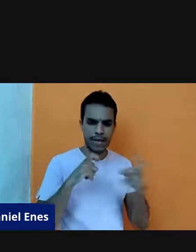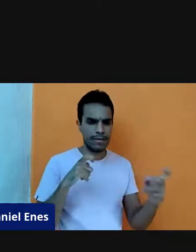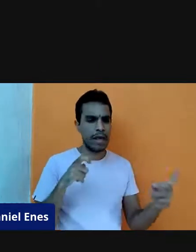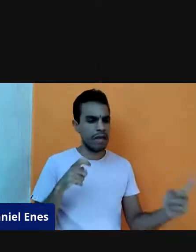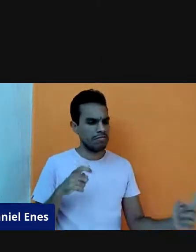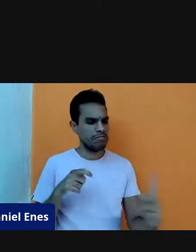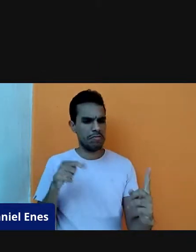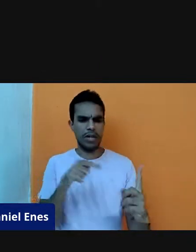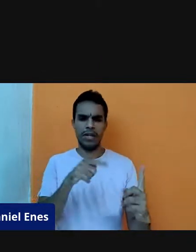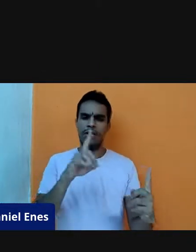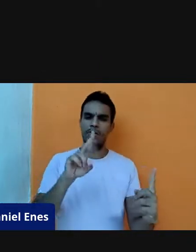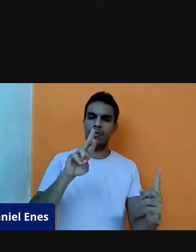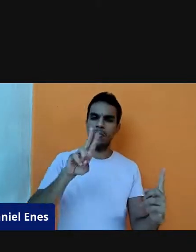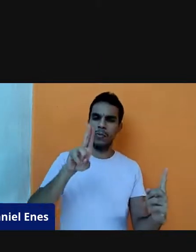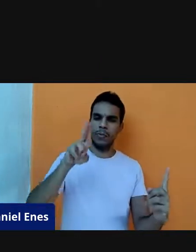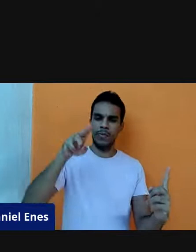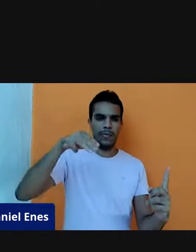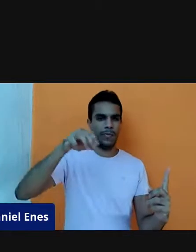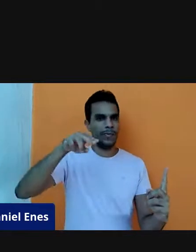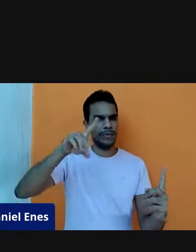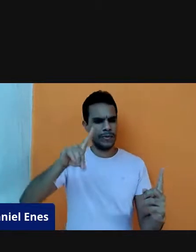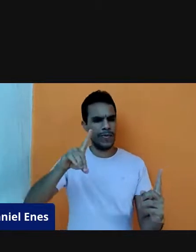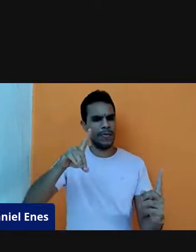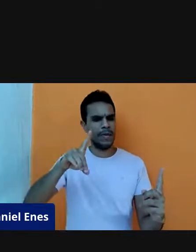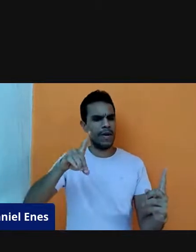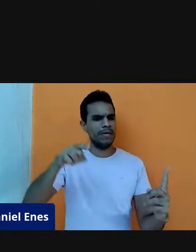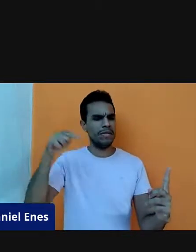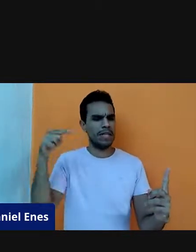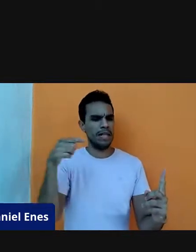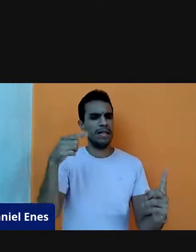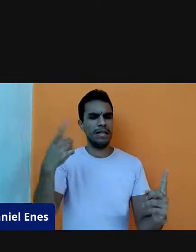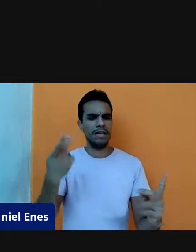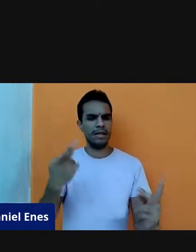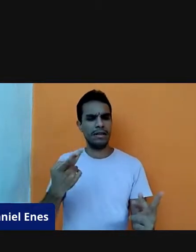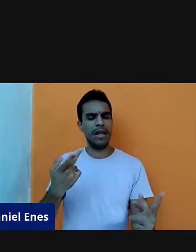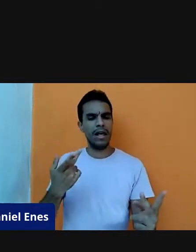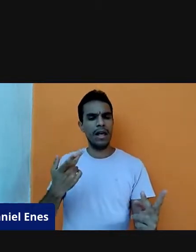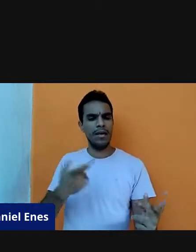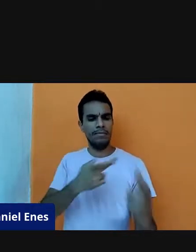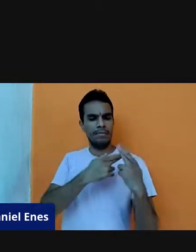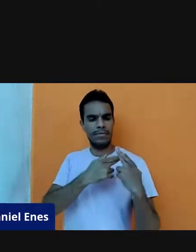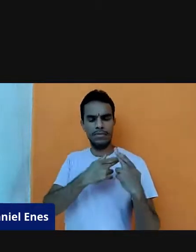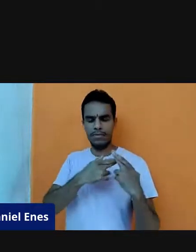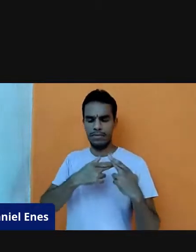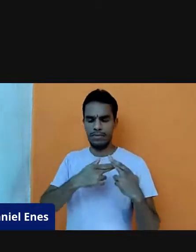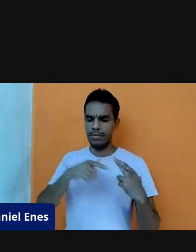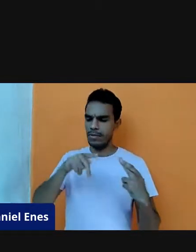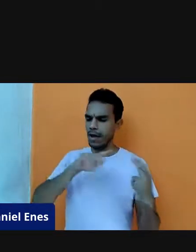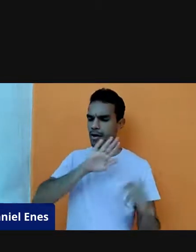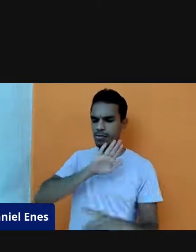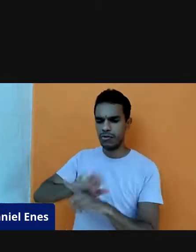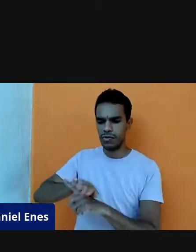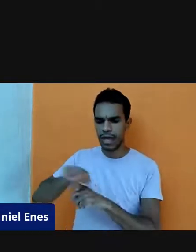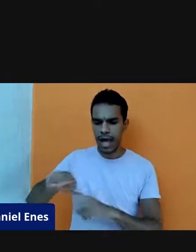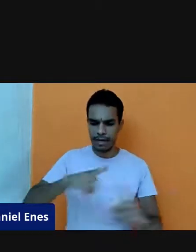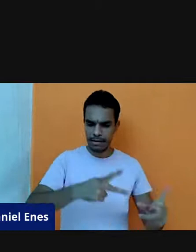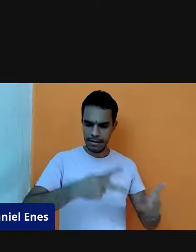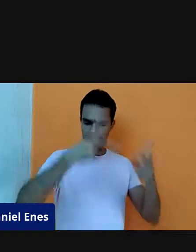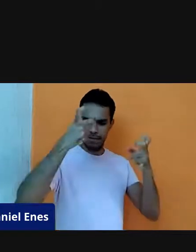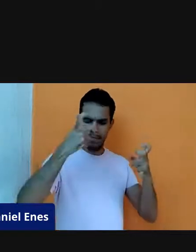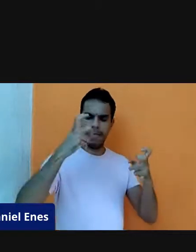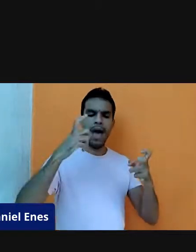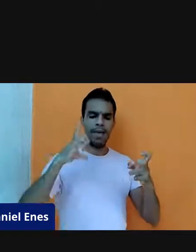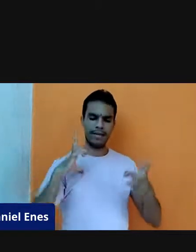grande responsável por ele se perceber na poesia, por ele enxergar ali um lugar para si na